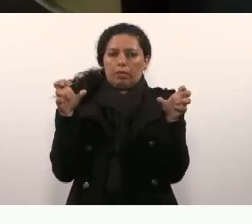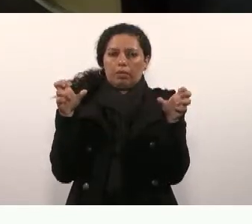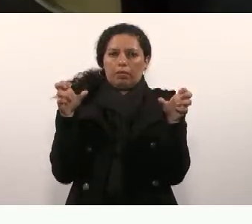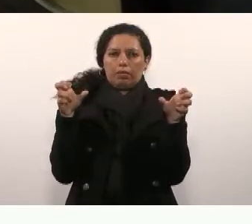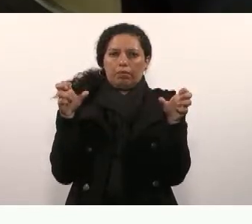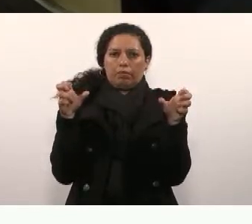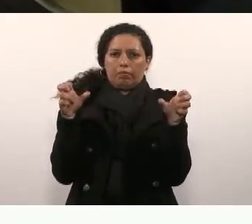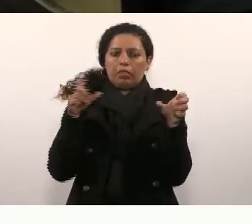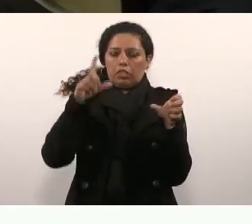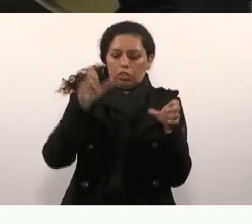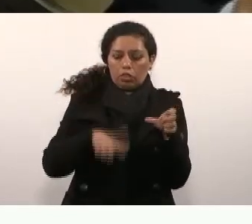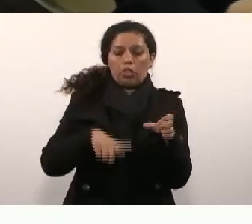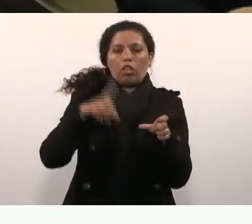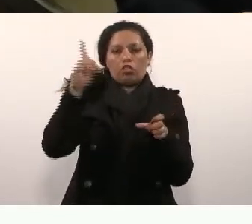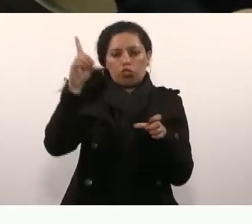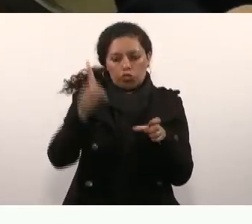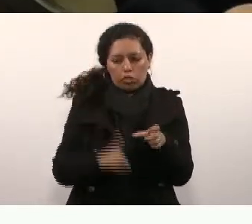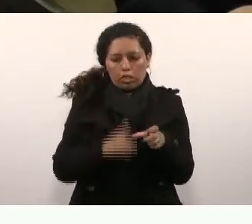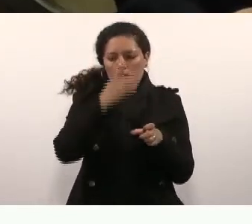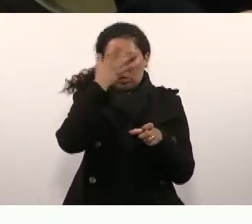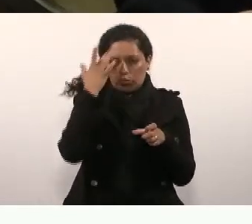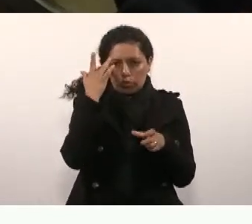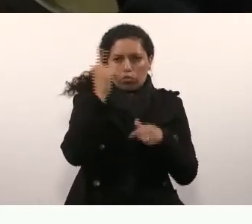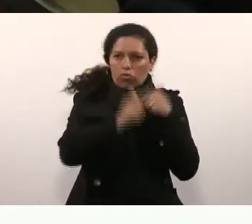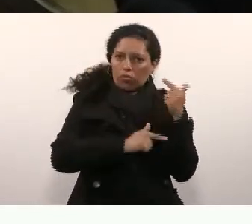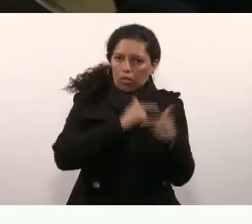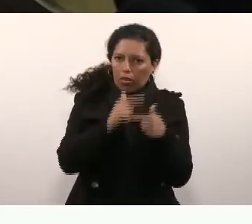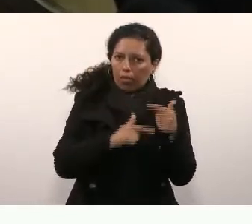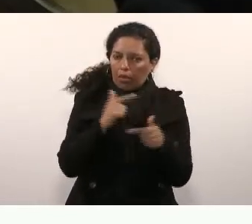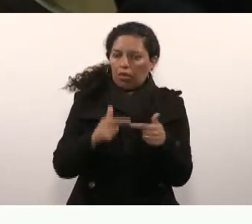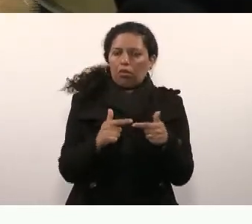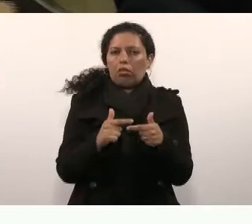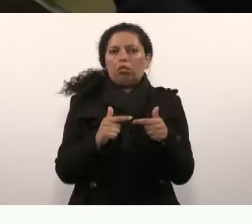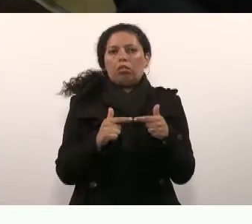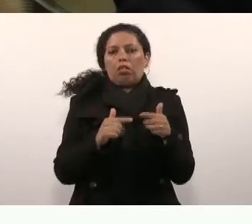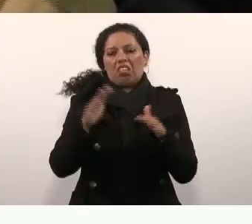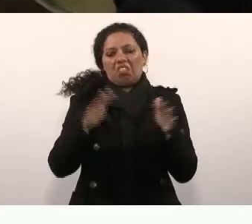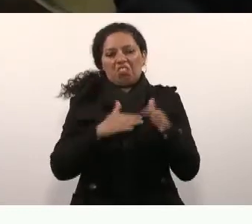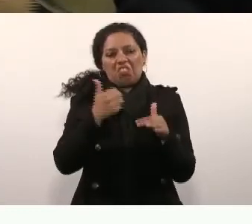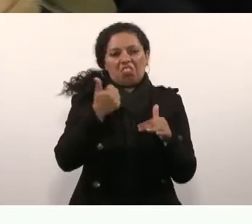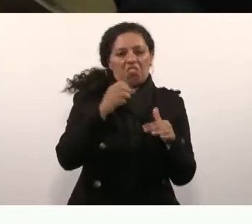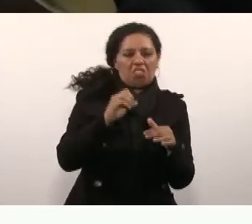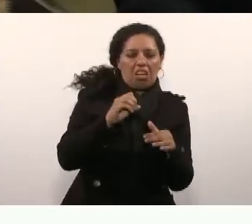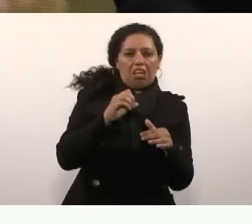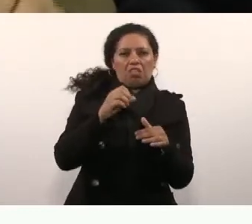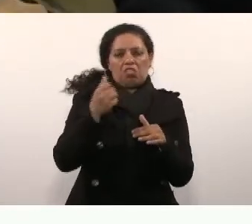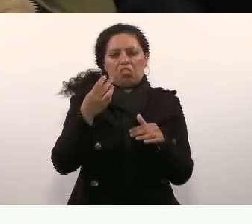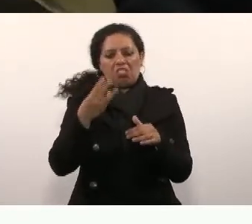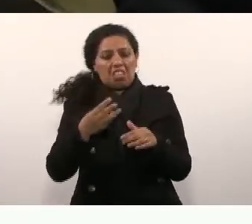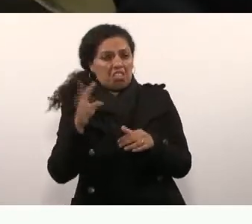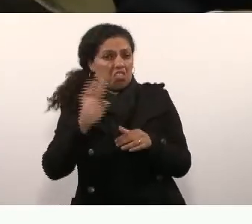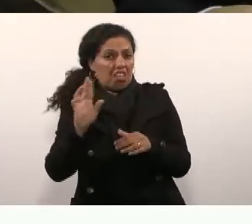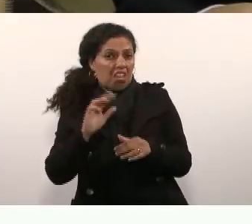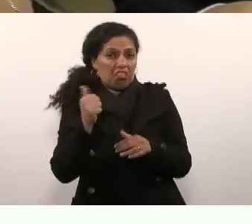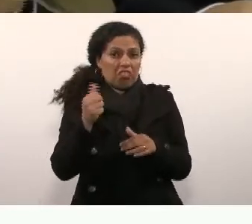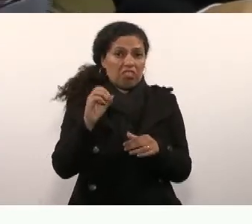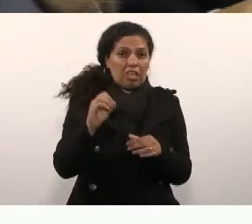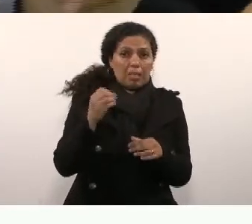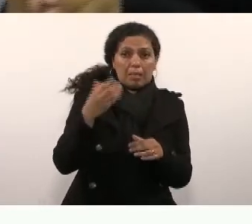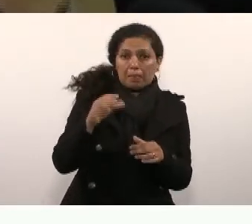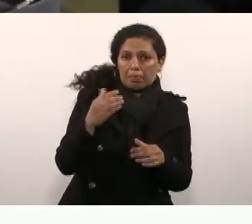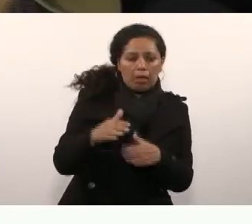é direito do trabalhador, do cidadão comum, e às vezes R$10, R$5, R$3, ou 10 centavos que sobrava,